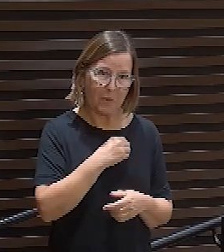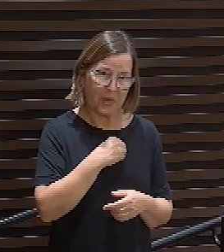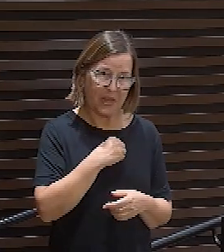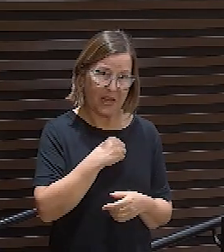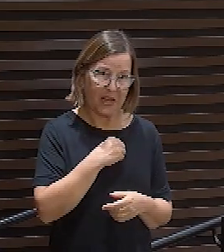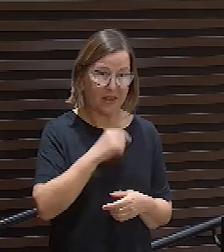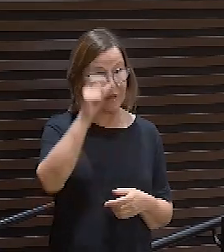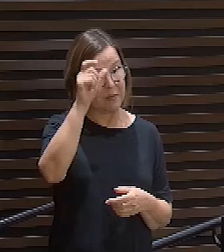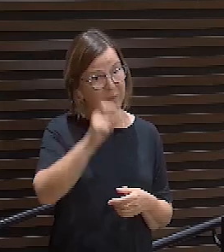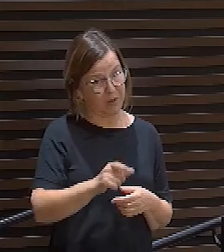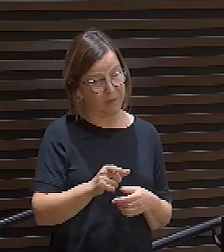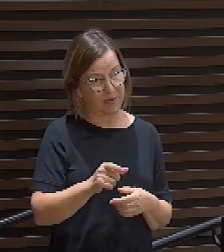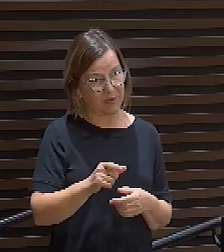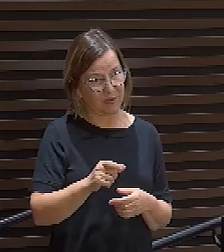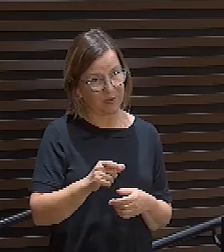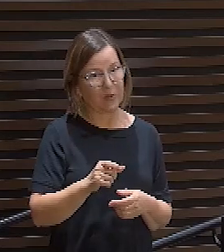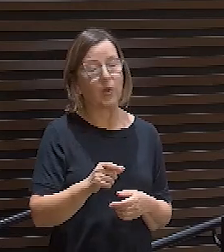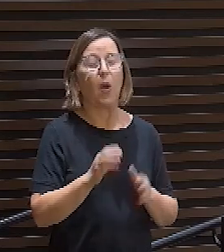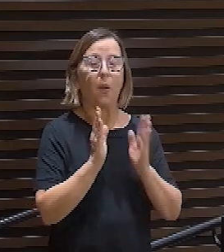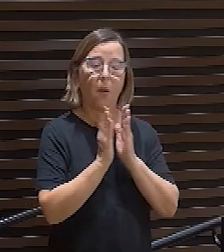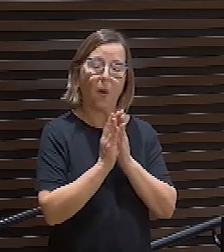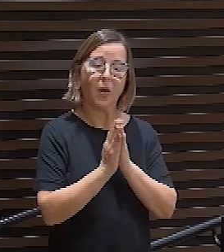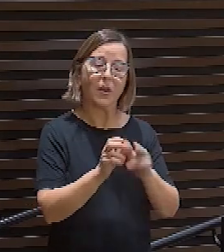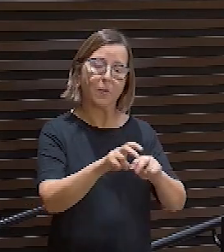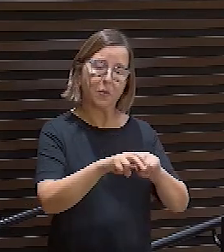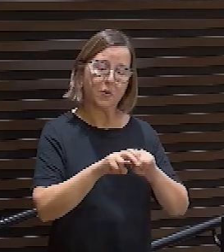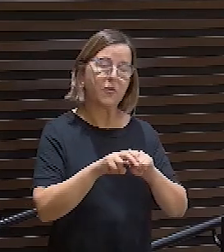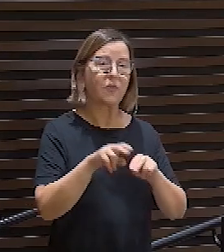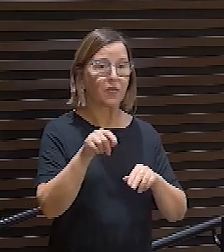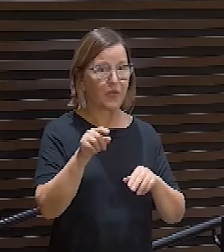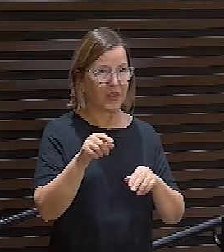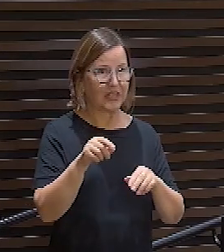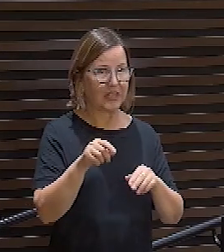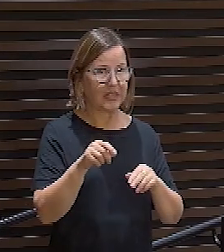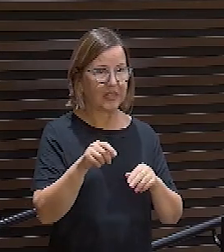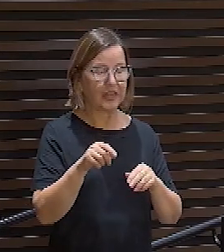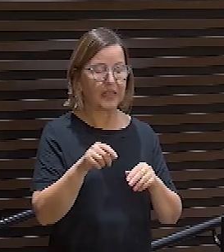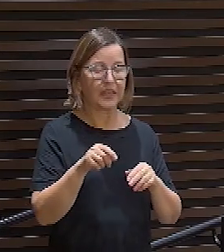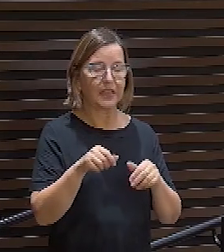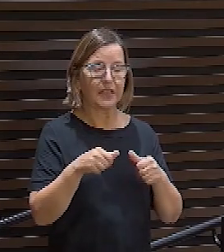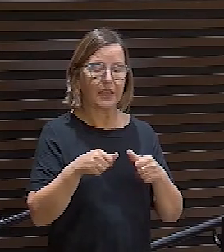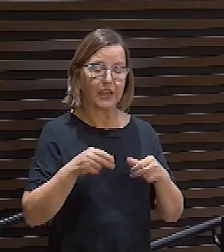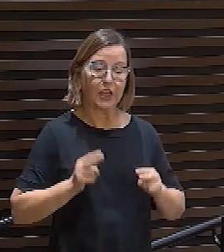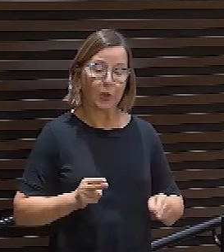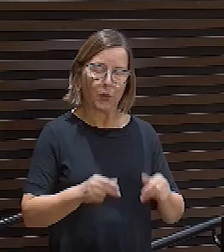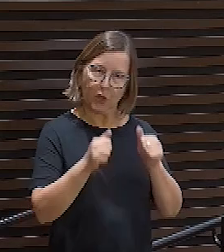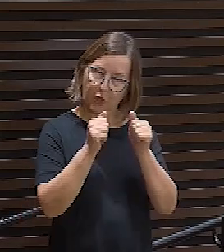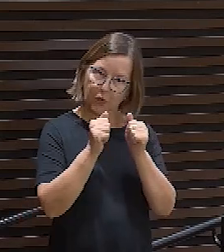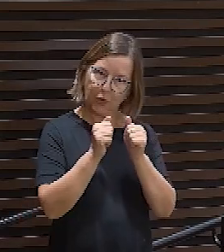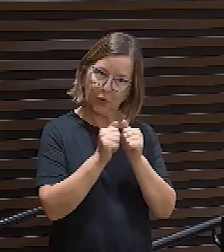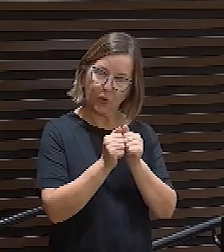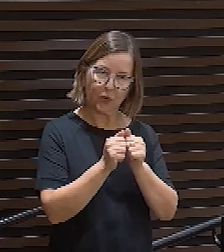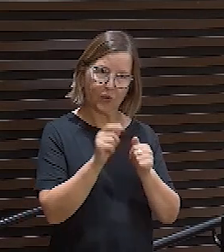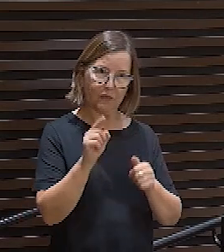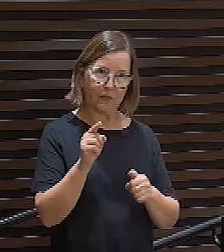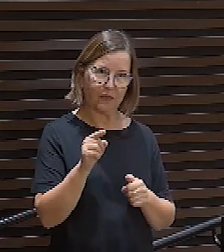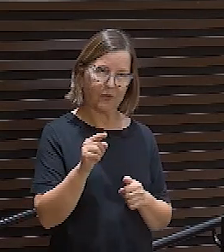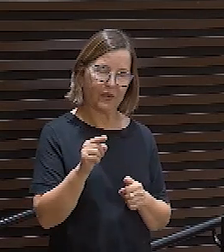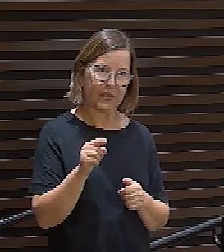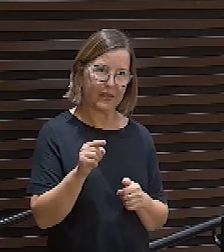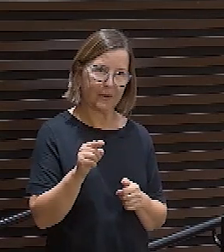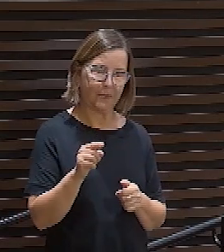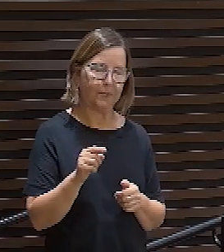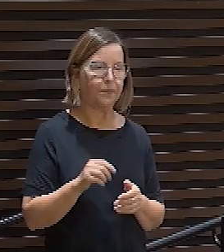Escritura. Permanece ao teu lado até que o pecado pareça não mais estar em vantagem sobre